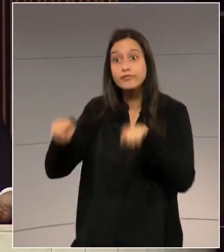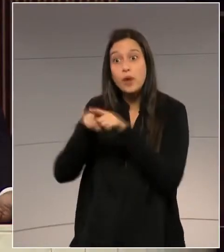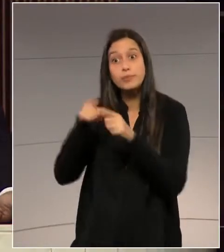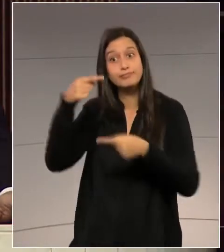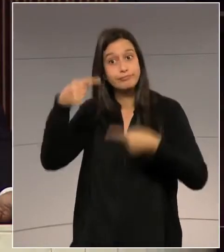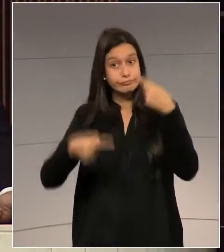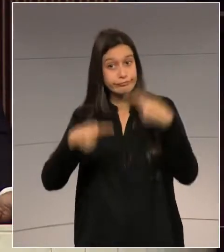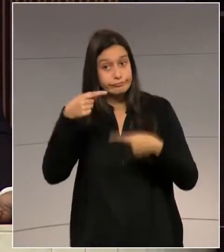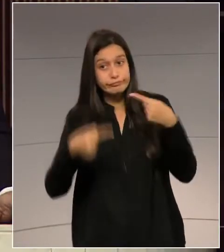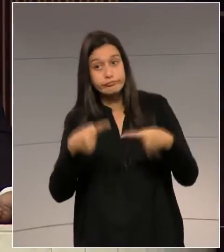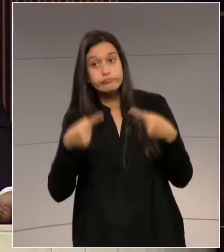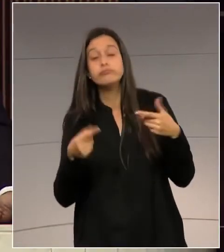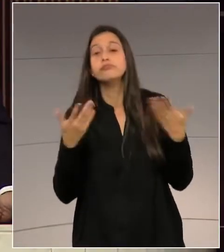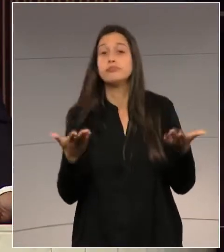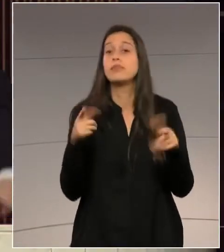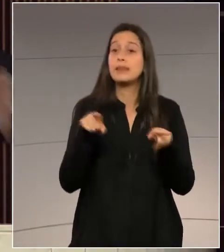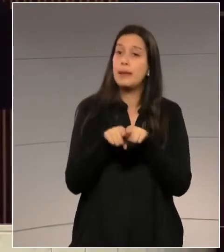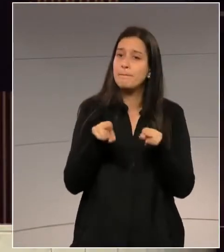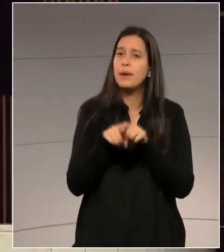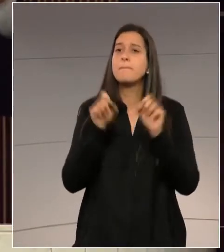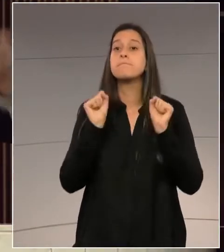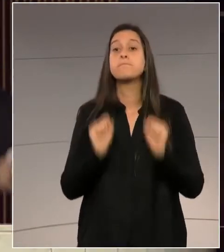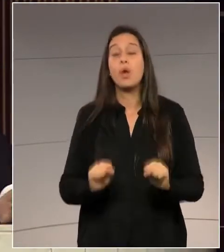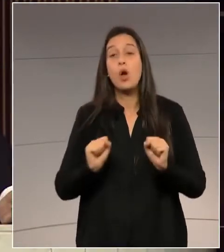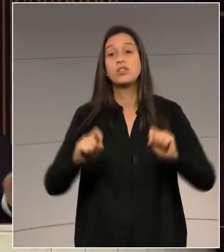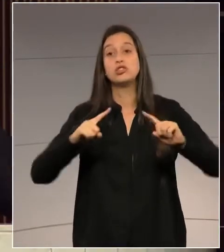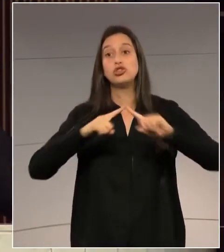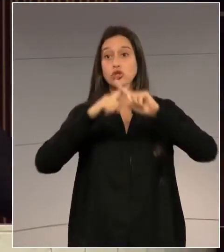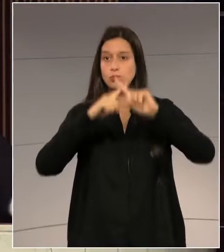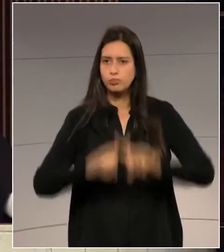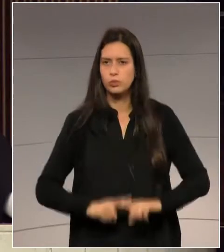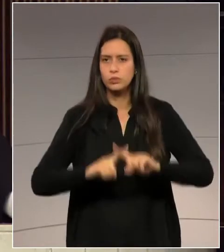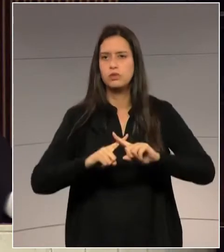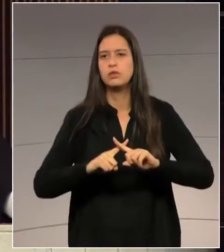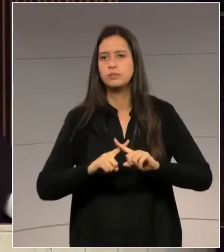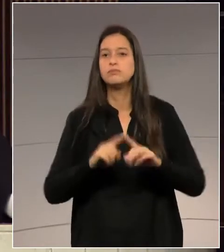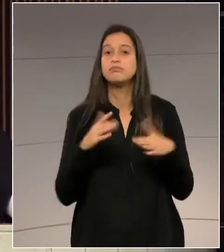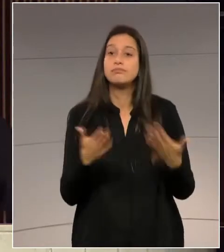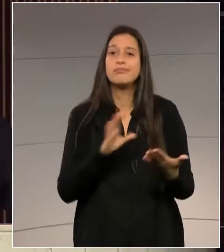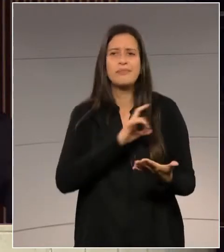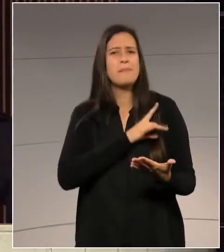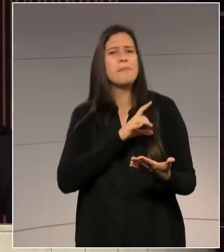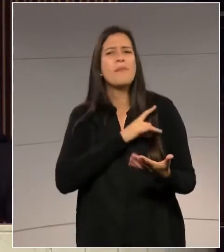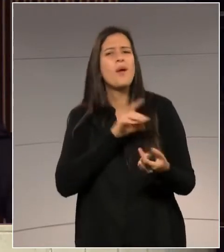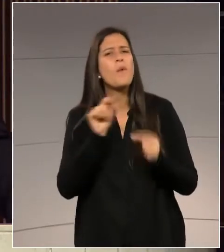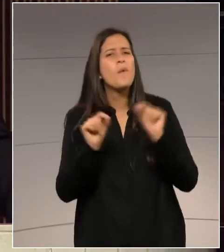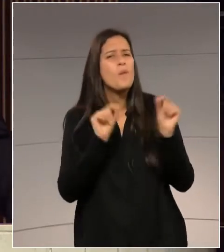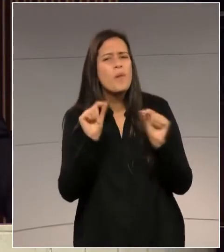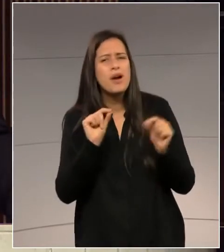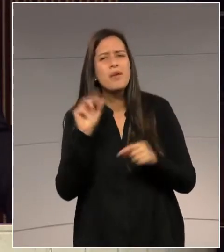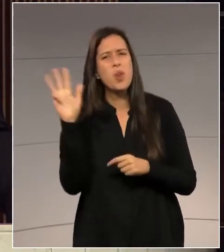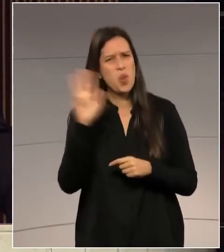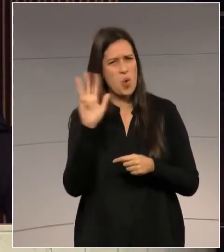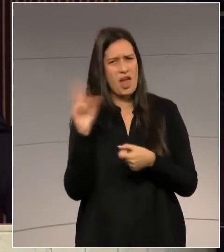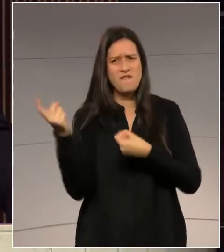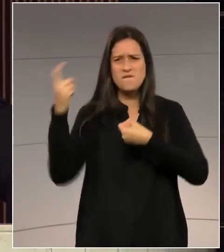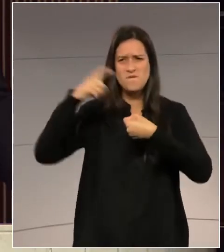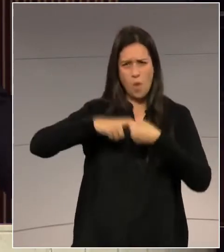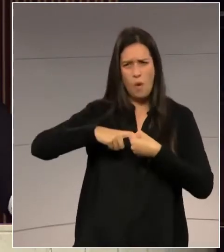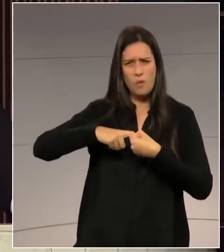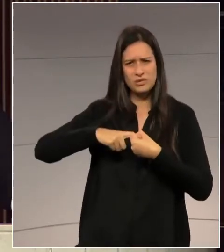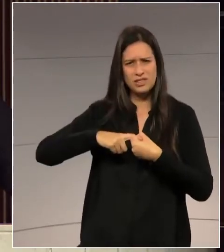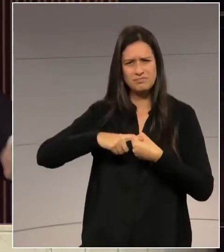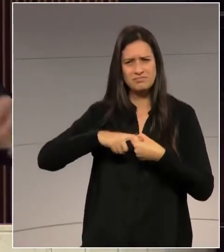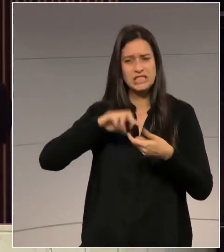esse como diz por aí no popular ninguém bate em cachorro morto ninguém fat